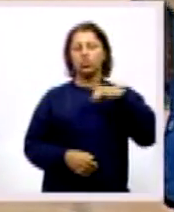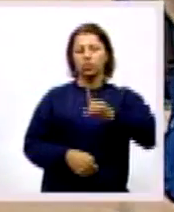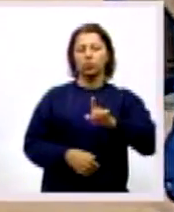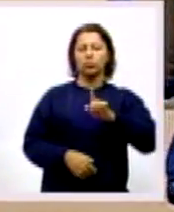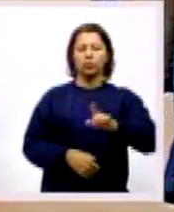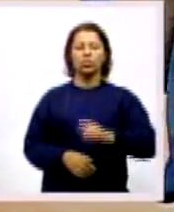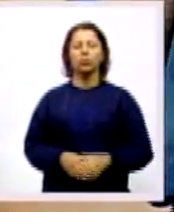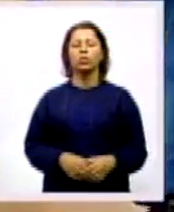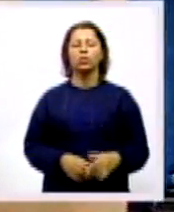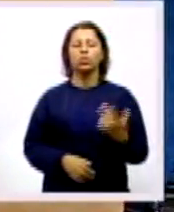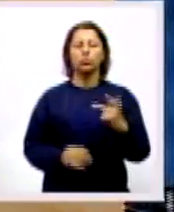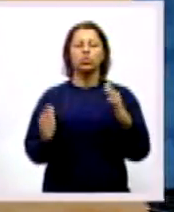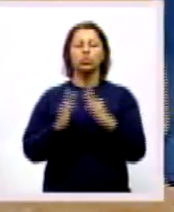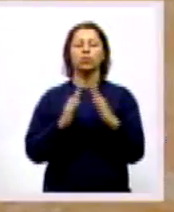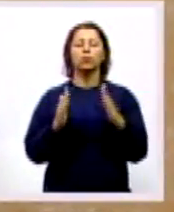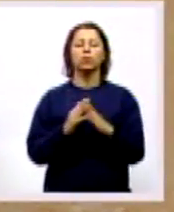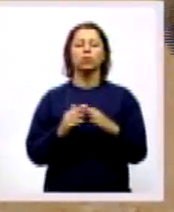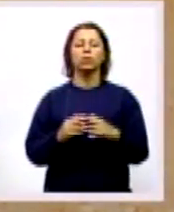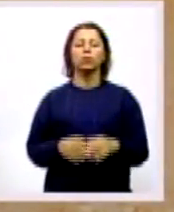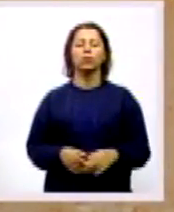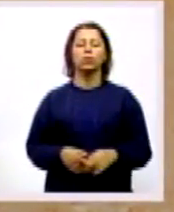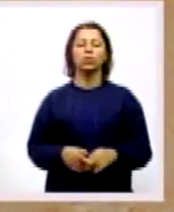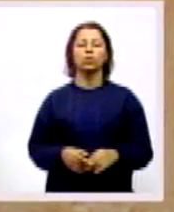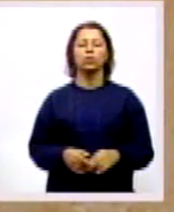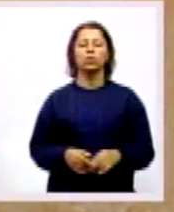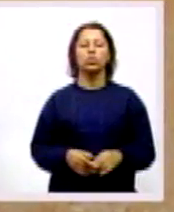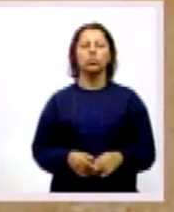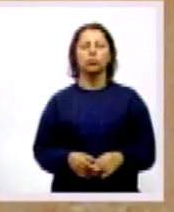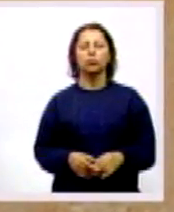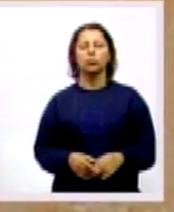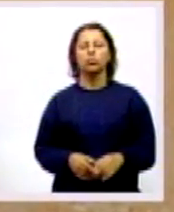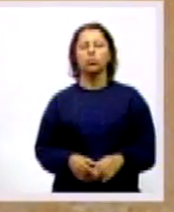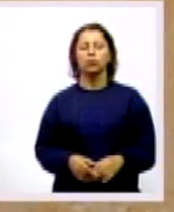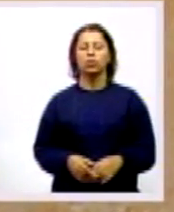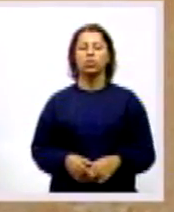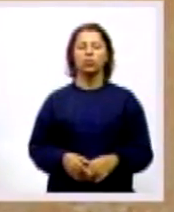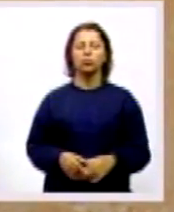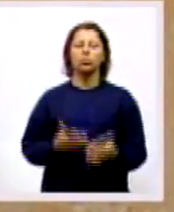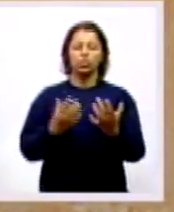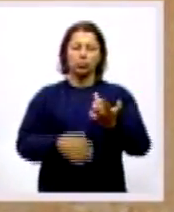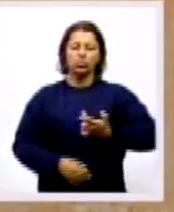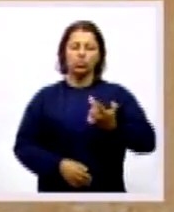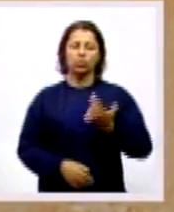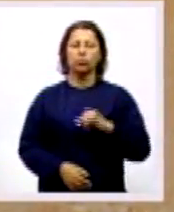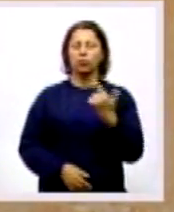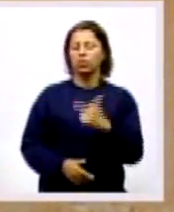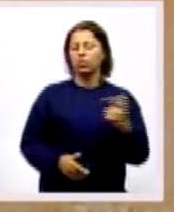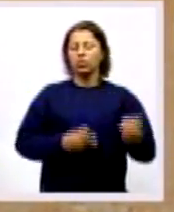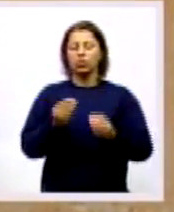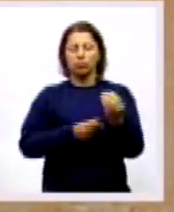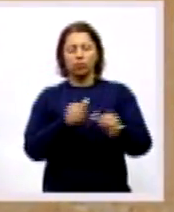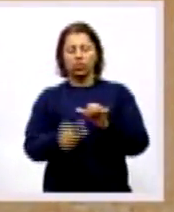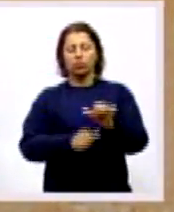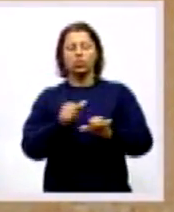aí na sua casa, em algum lugar da vida. Quis a mim, quis a você. Eu não tenho como mudar